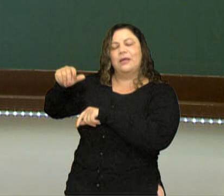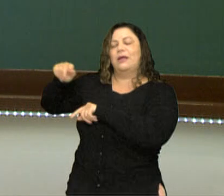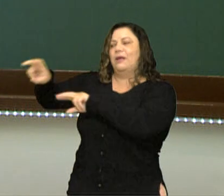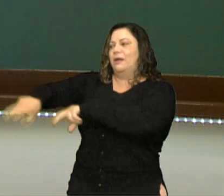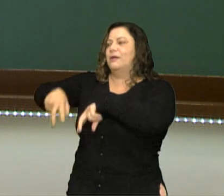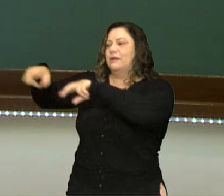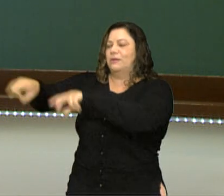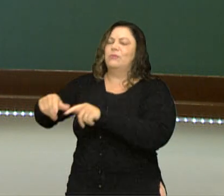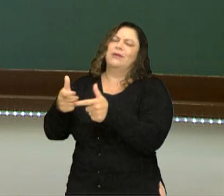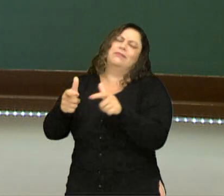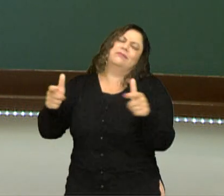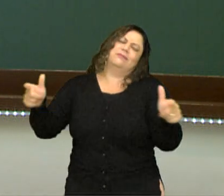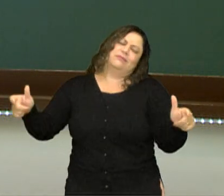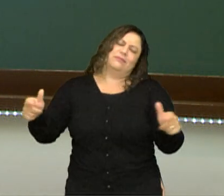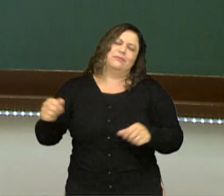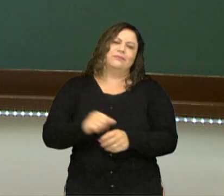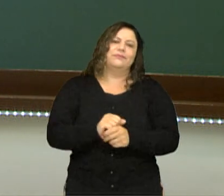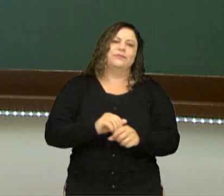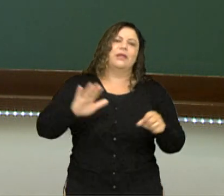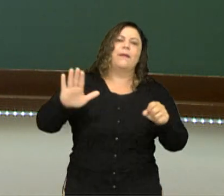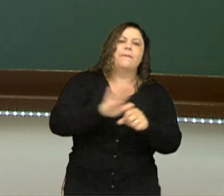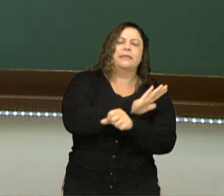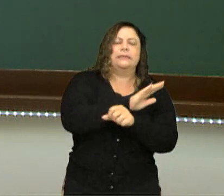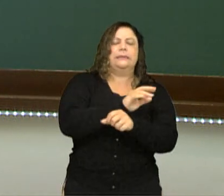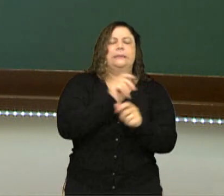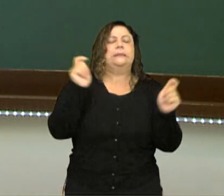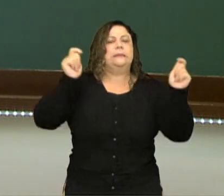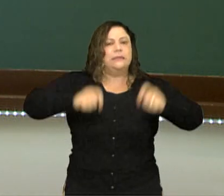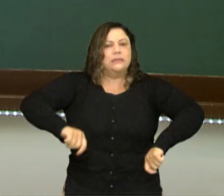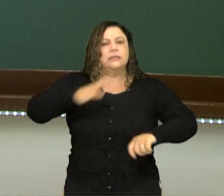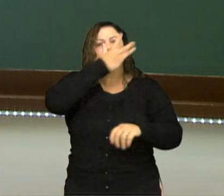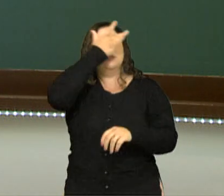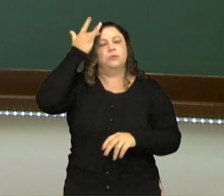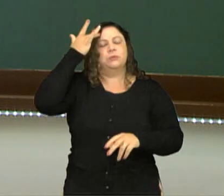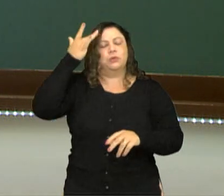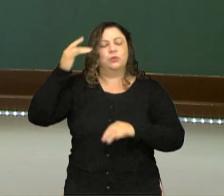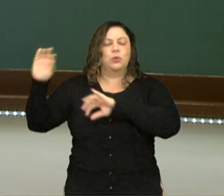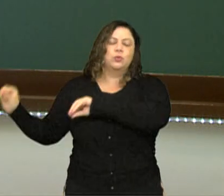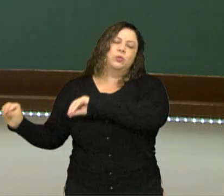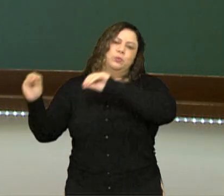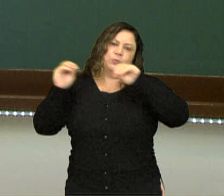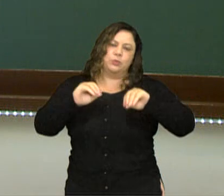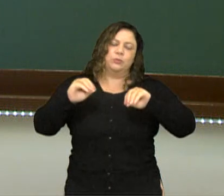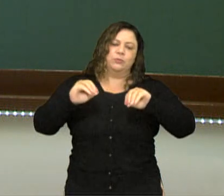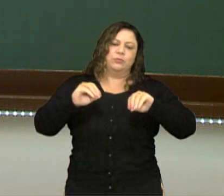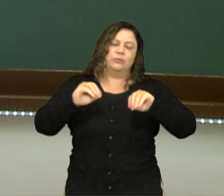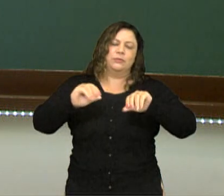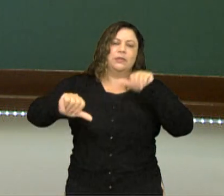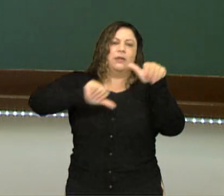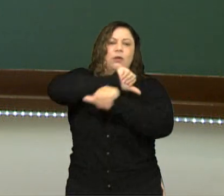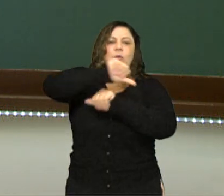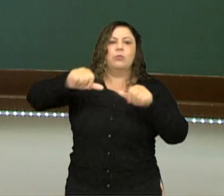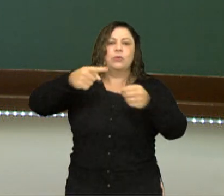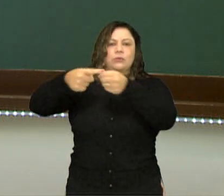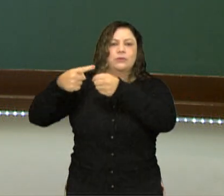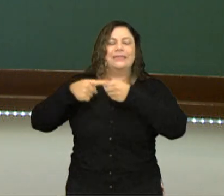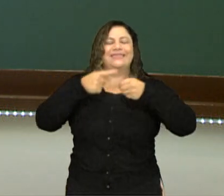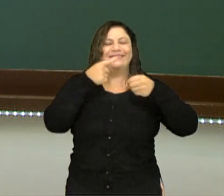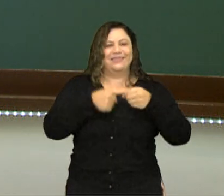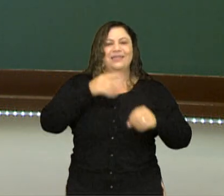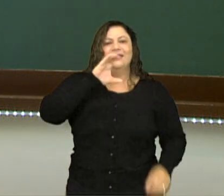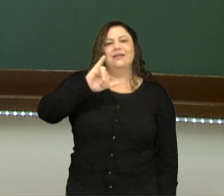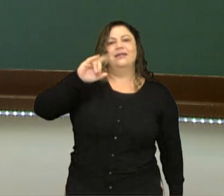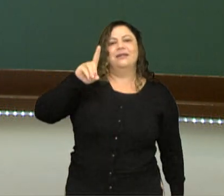da ocupação de determinadas áreas, vai passar a ser um espaço urbano, né? A gente chama de cidade a